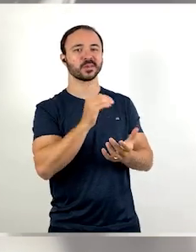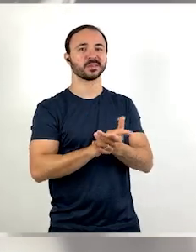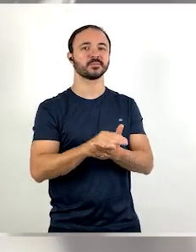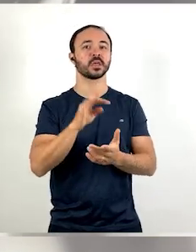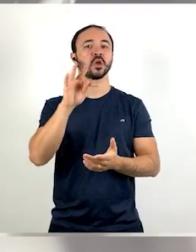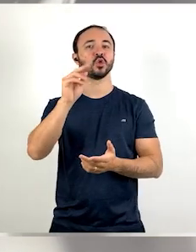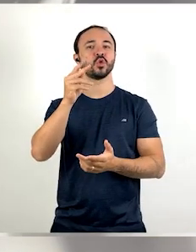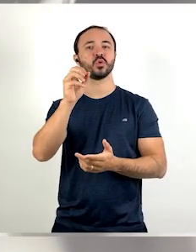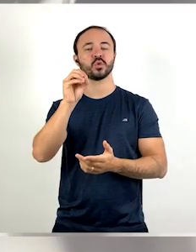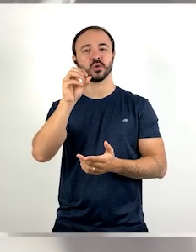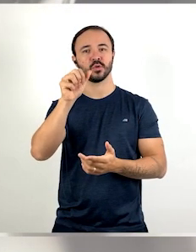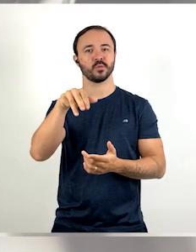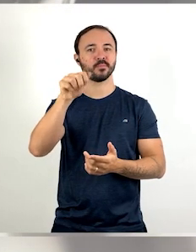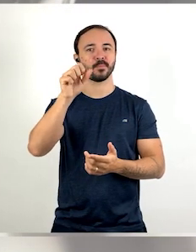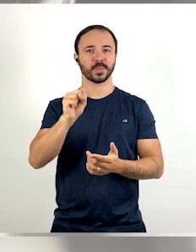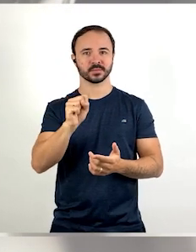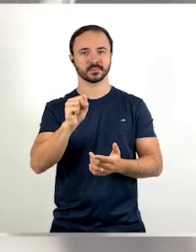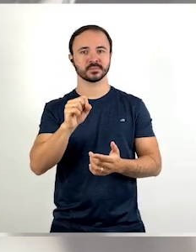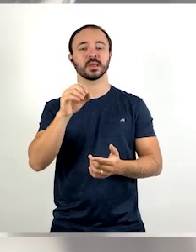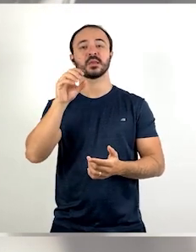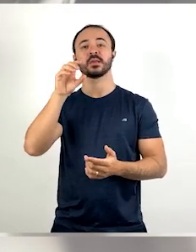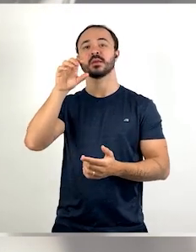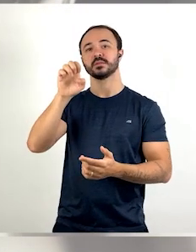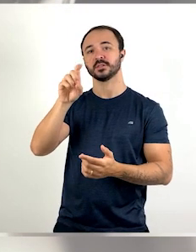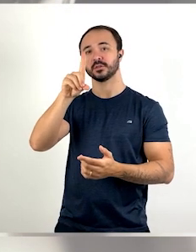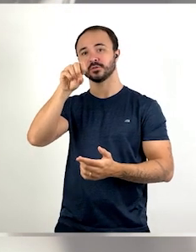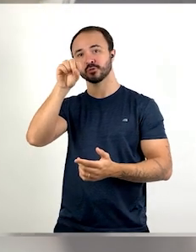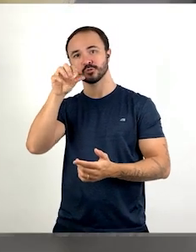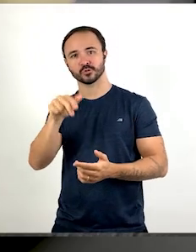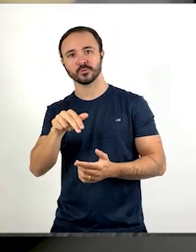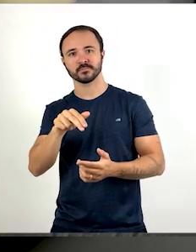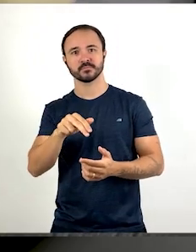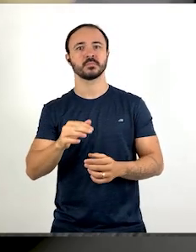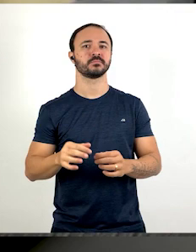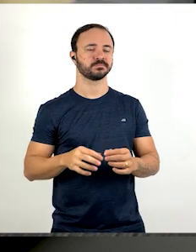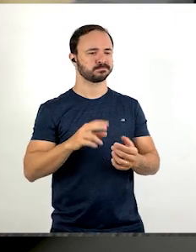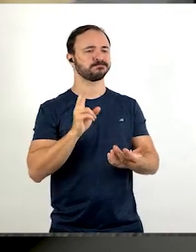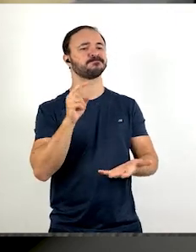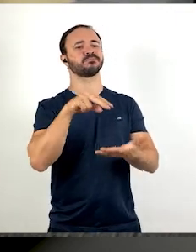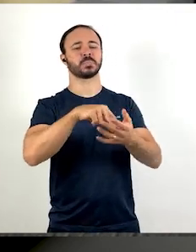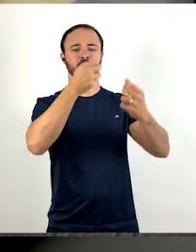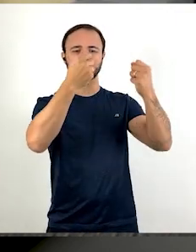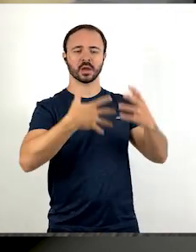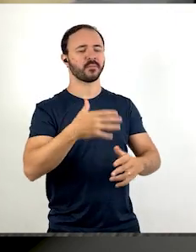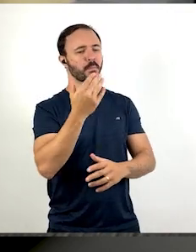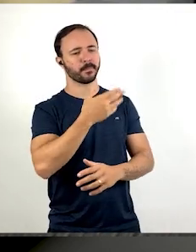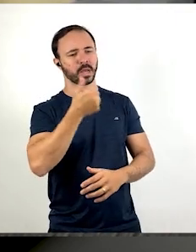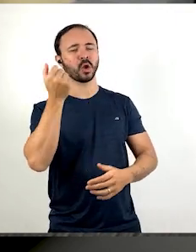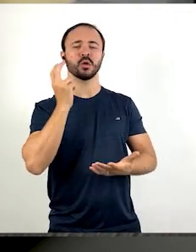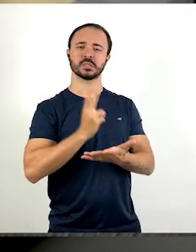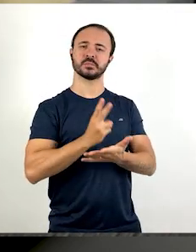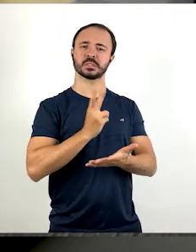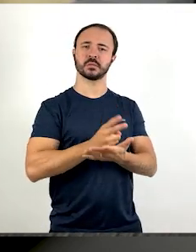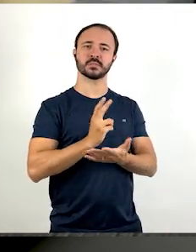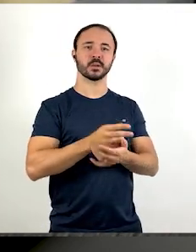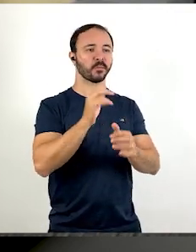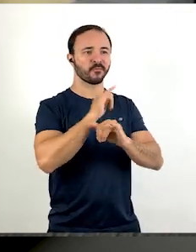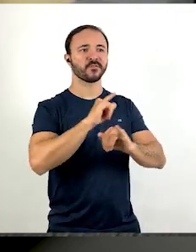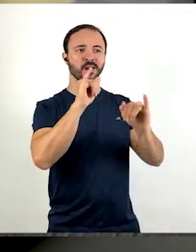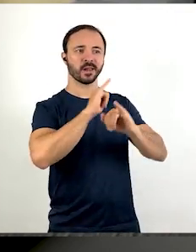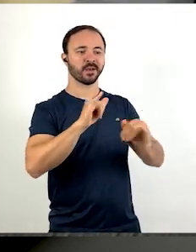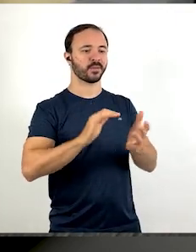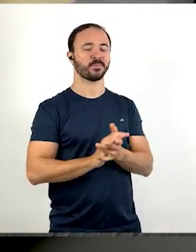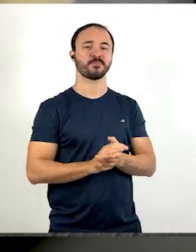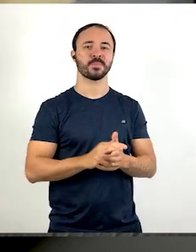Edison. No entanto, a corrente contínua possuía um grave problema. Grande parte da sua potência